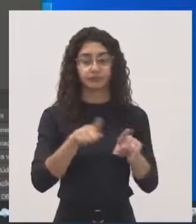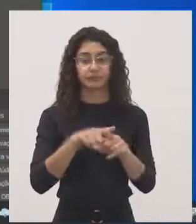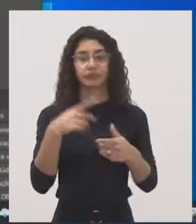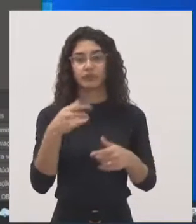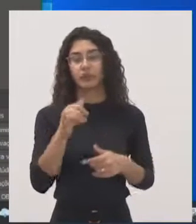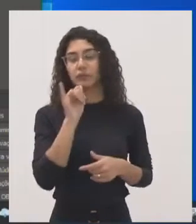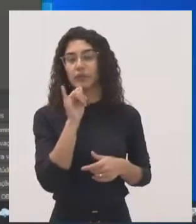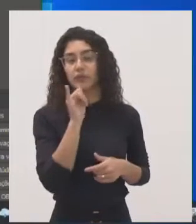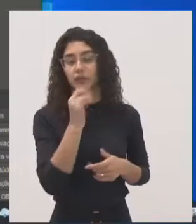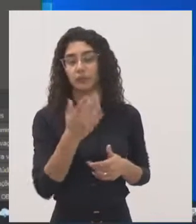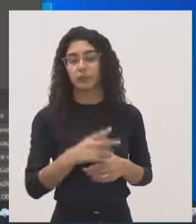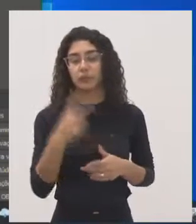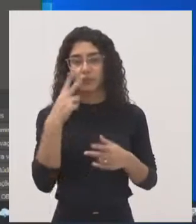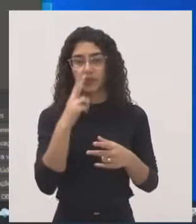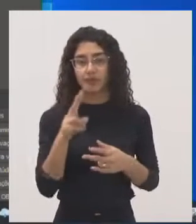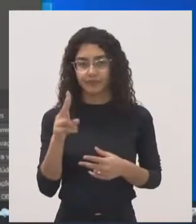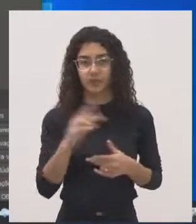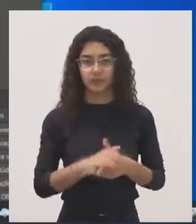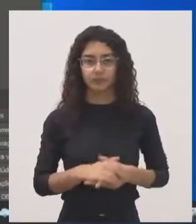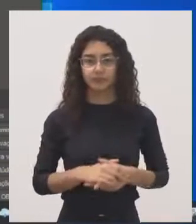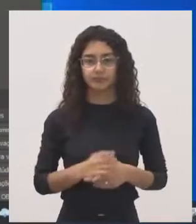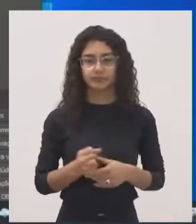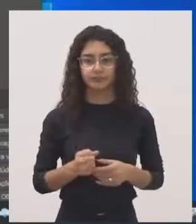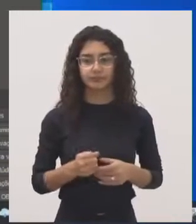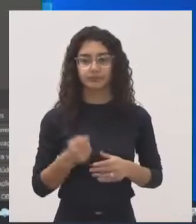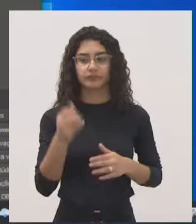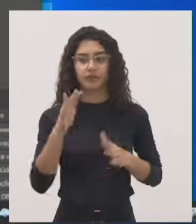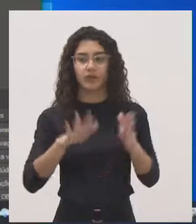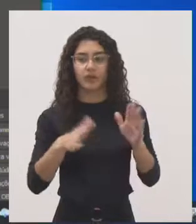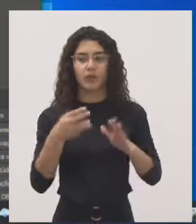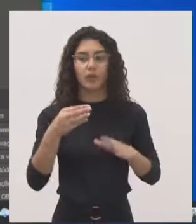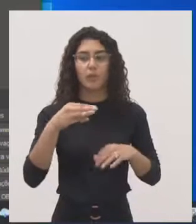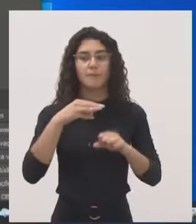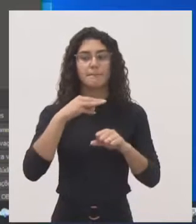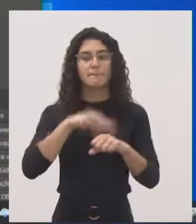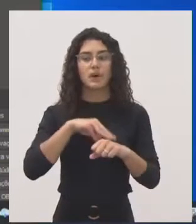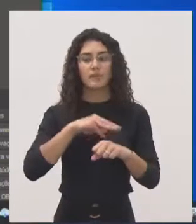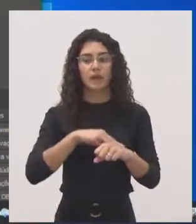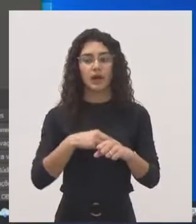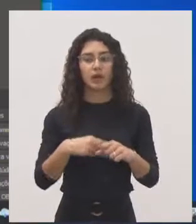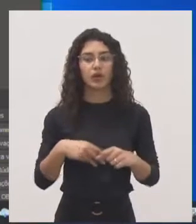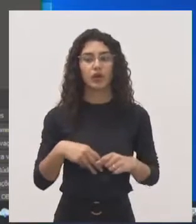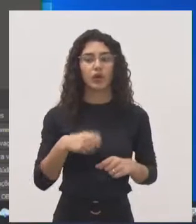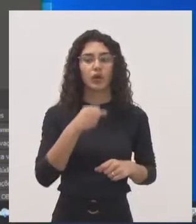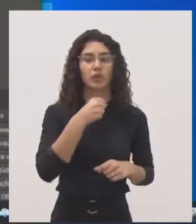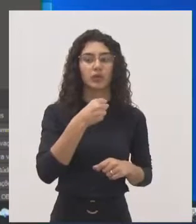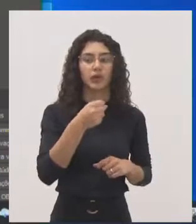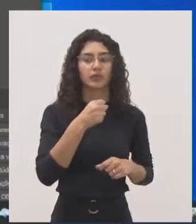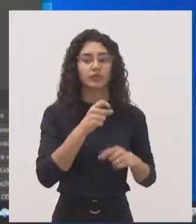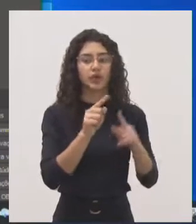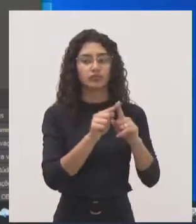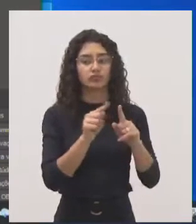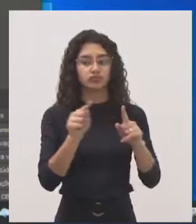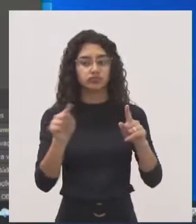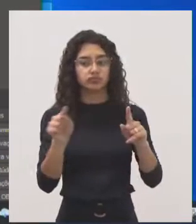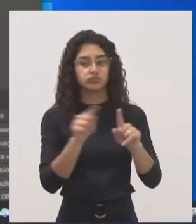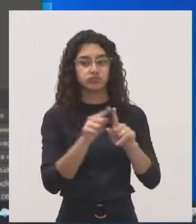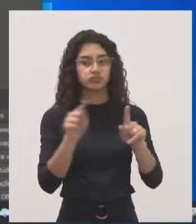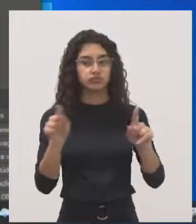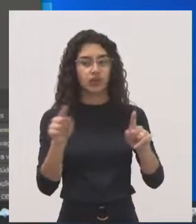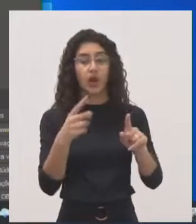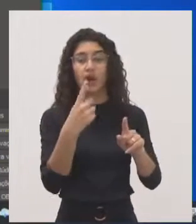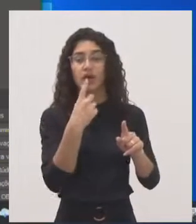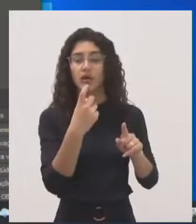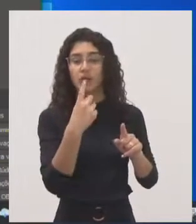vocês podem ver que em alguns momentos, né, esse microfone ele está chegando no vermelho, ou seja, ele